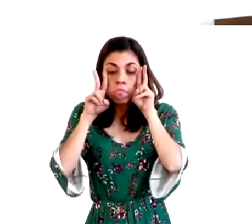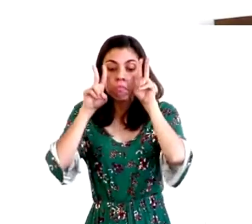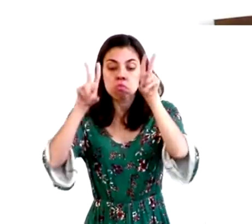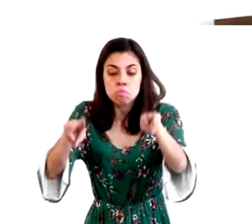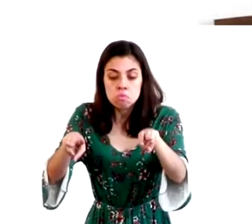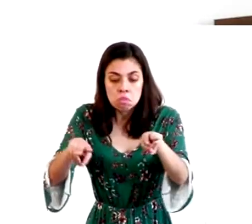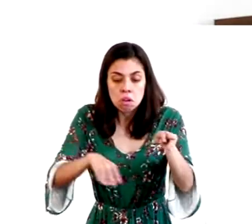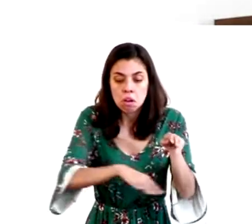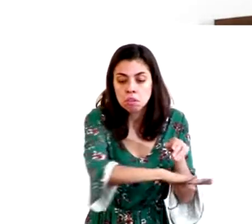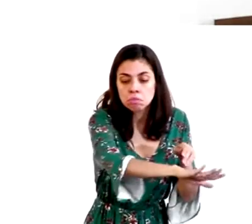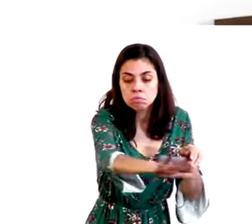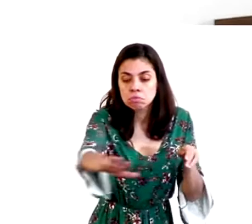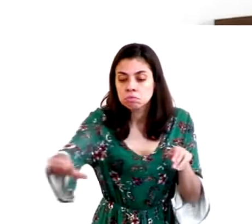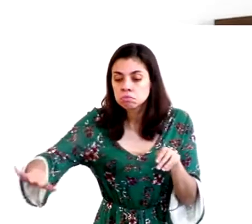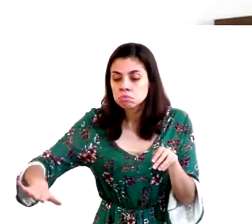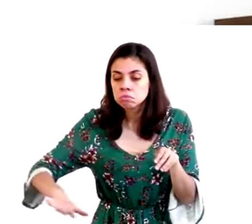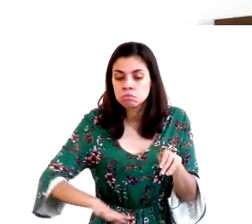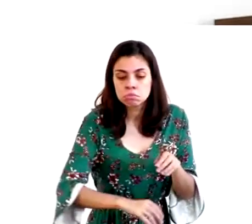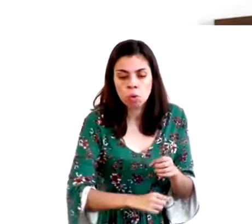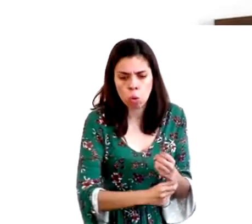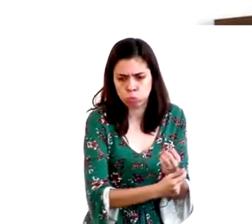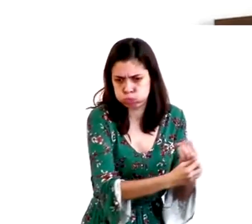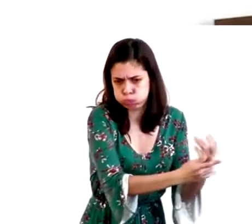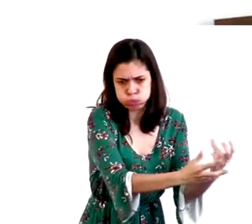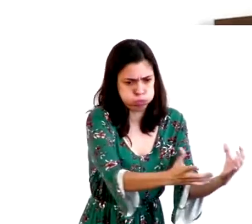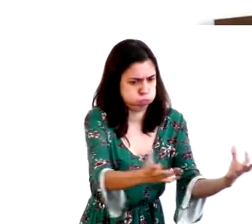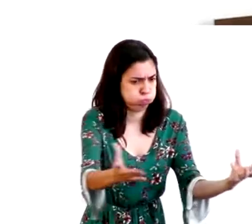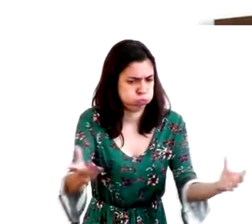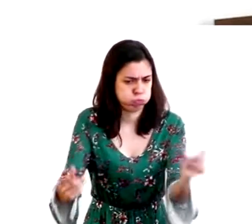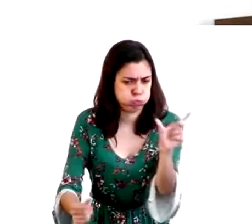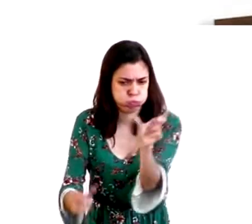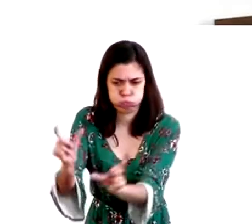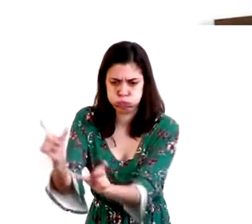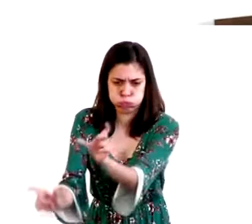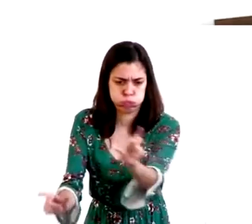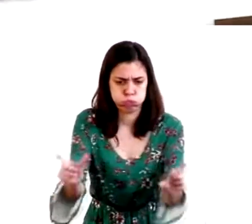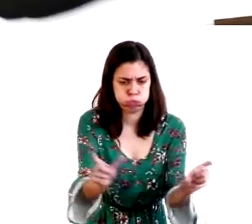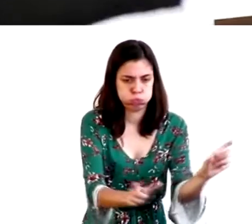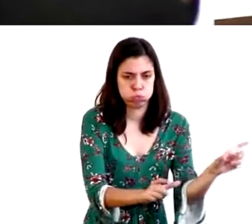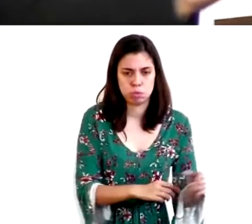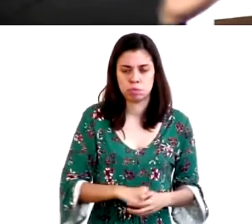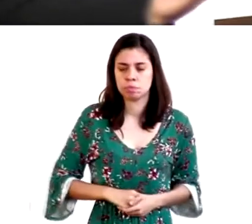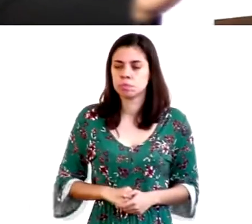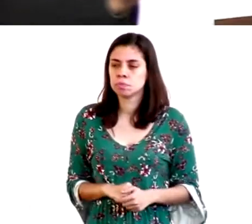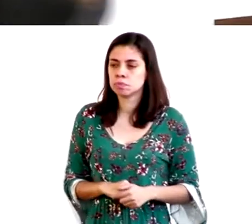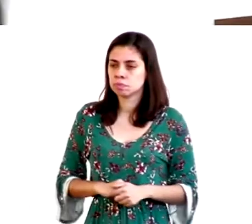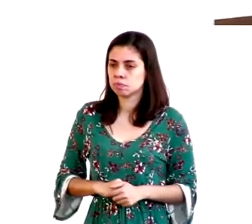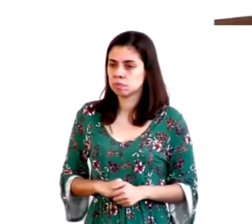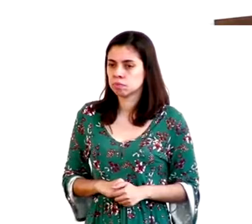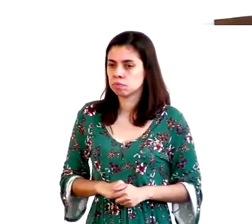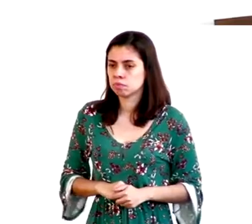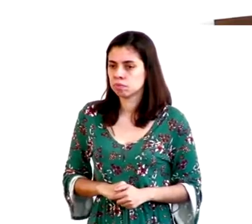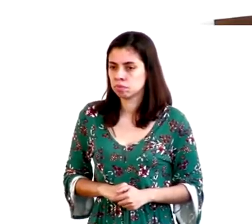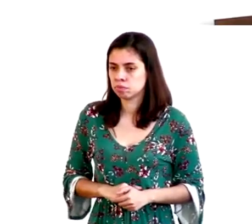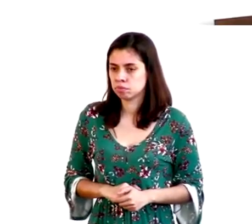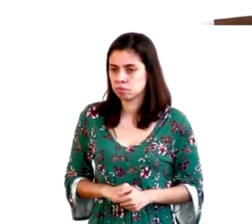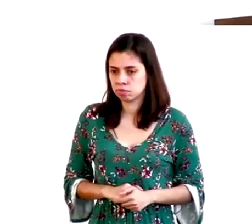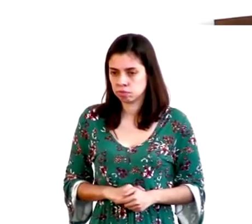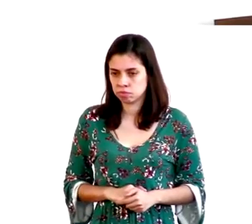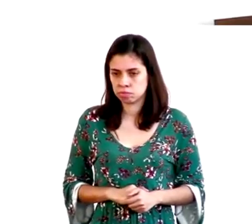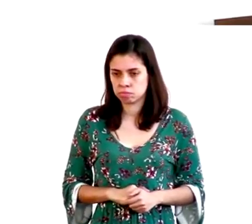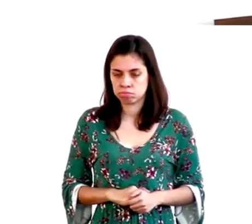no monte. A ideia aqui não é simplesmente uma ideia prática. Multidões estavam ao seu redor. Não existia